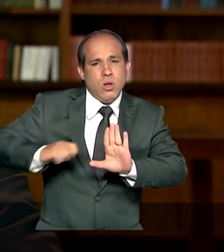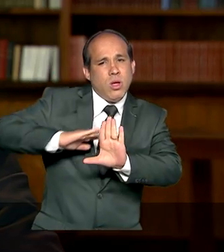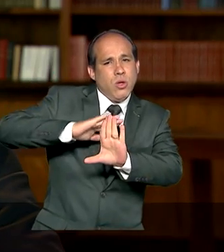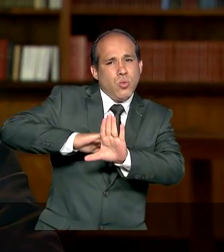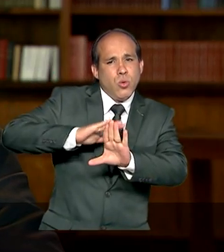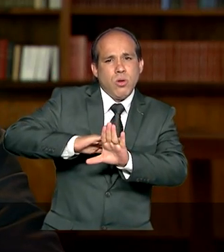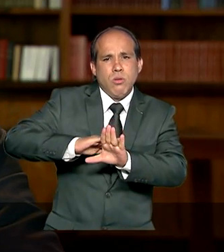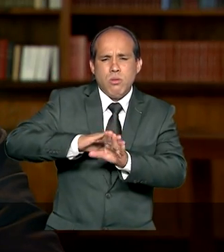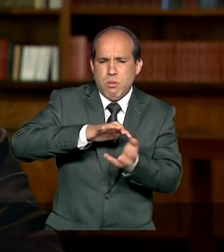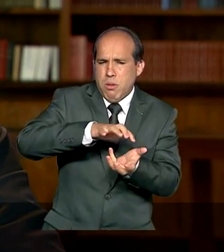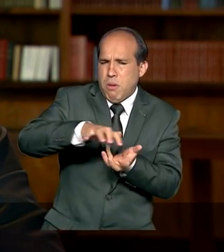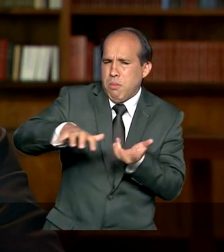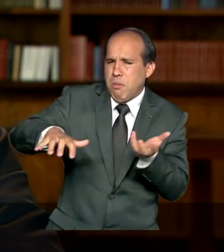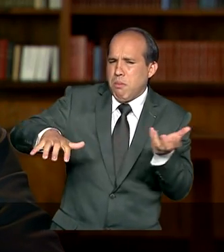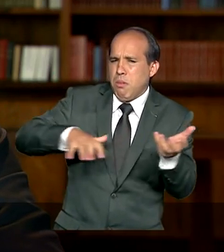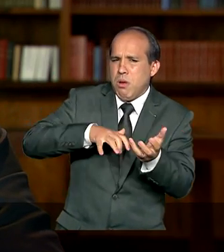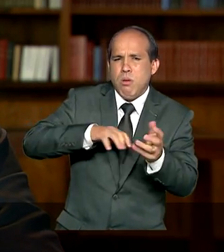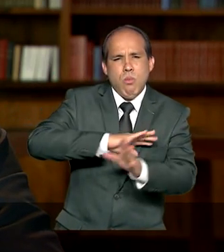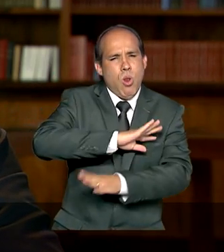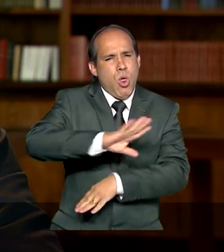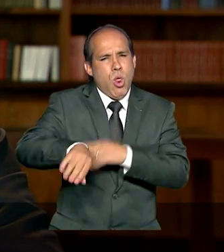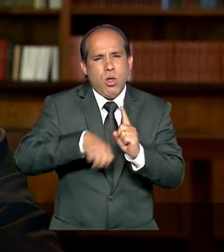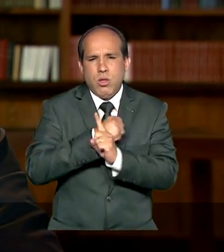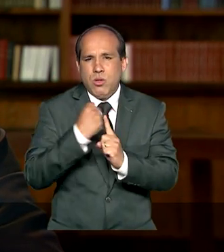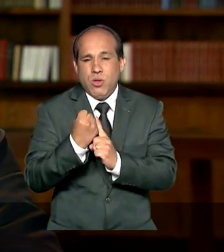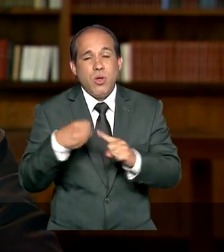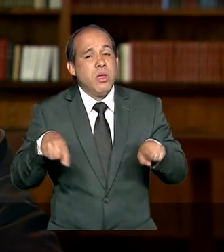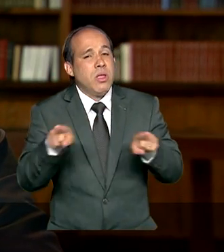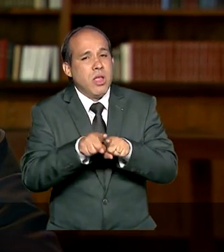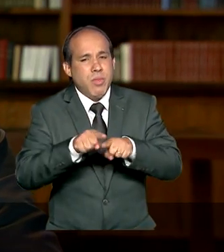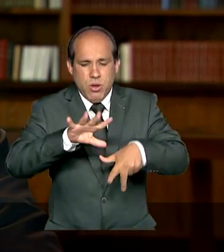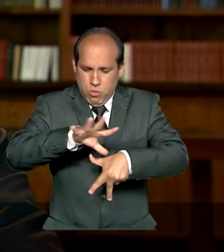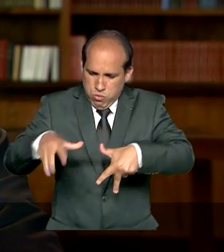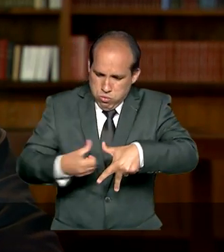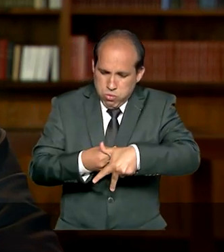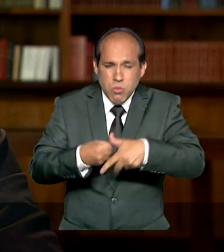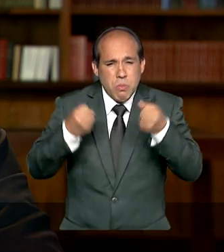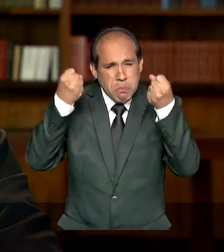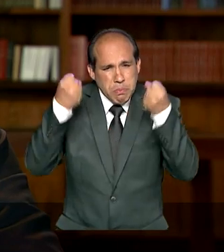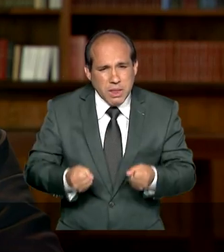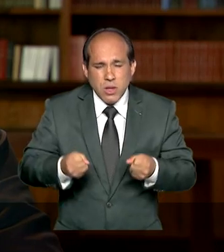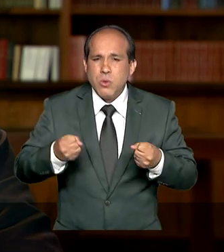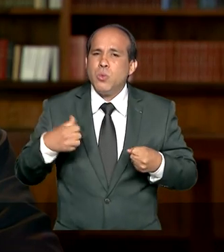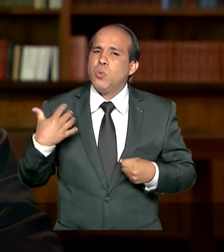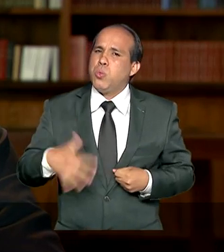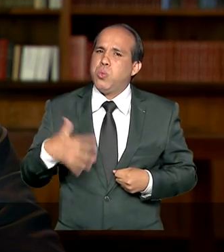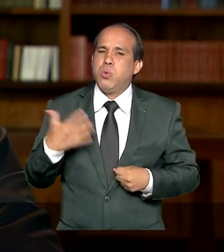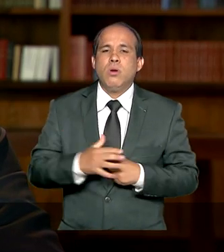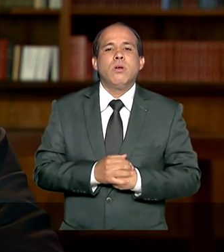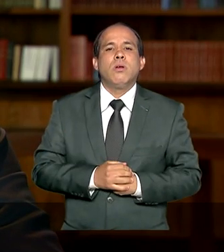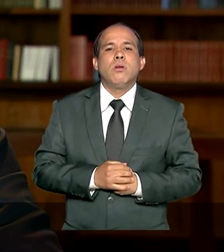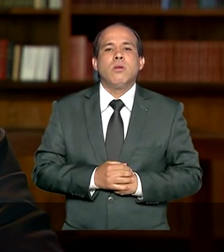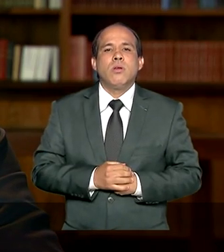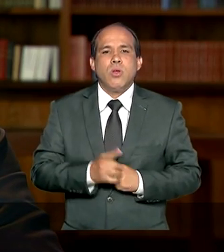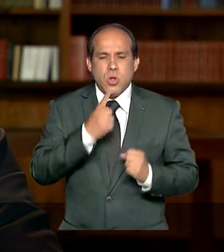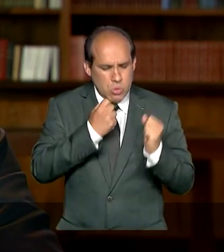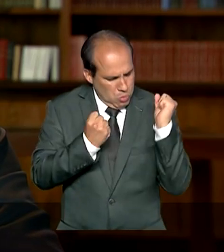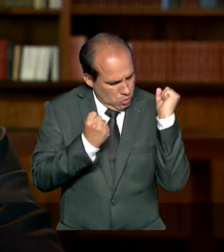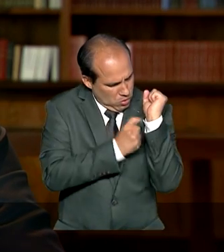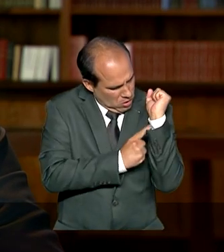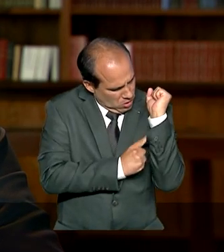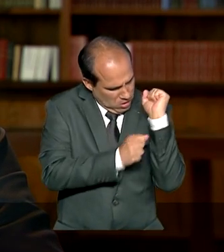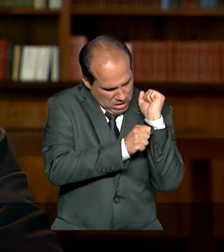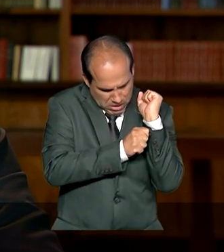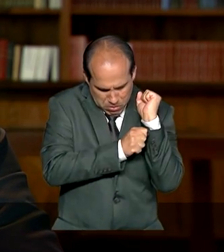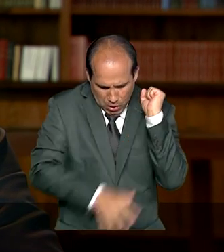ideológica a desordem social e corrupção generalizada o sangue dos